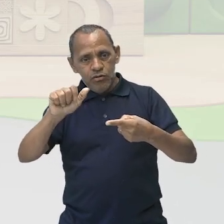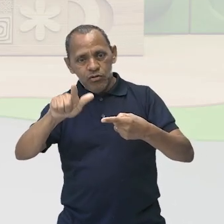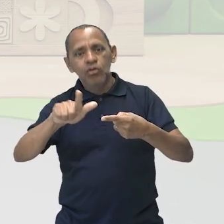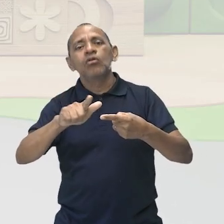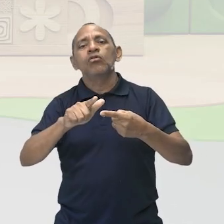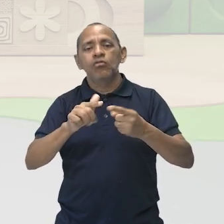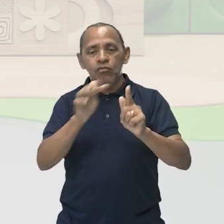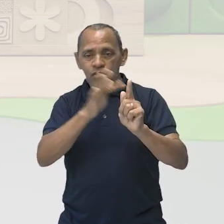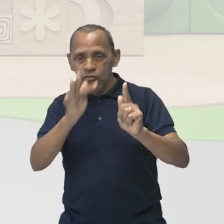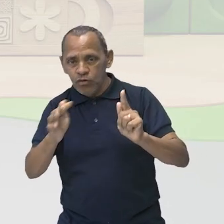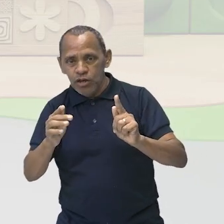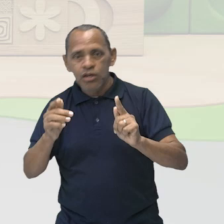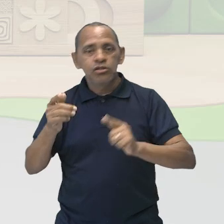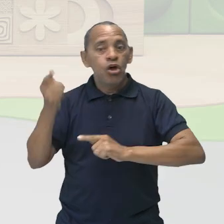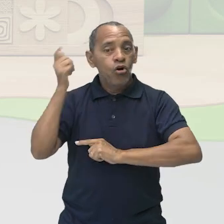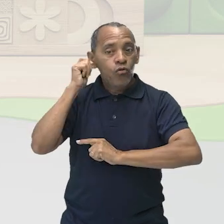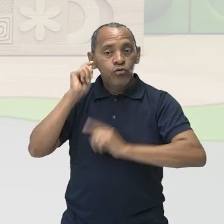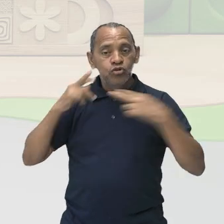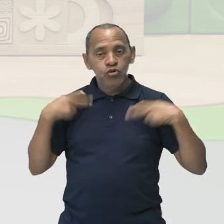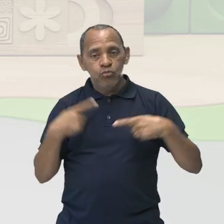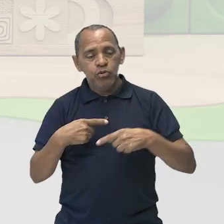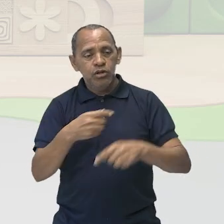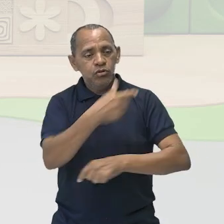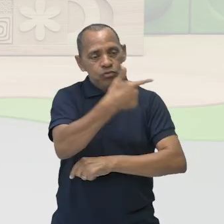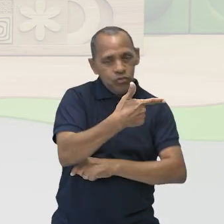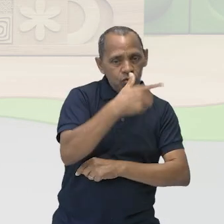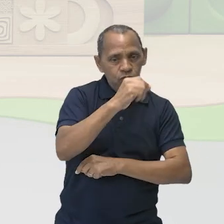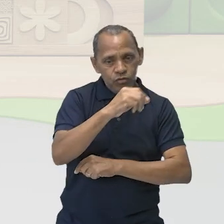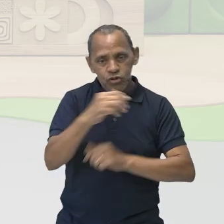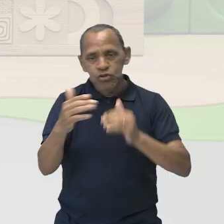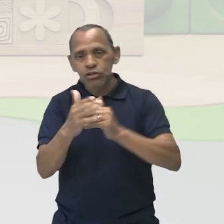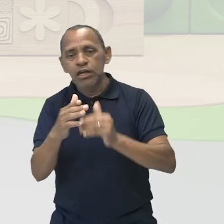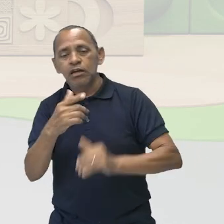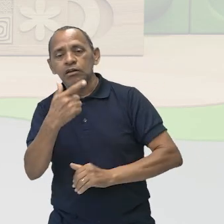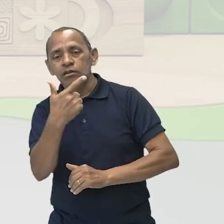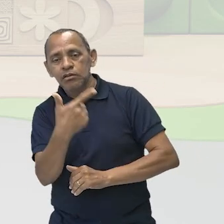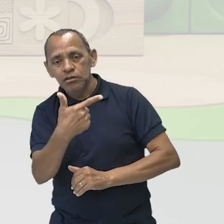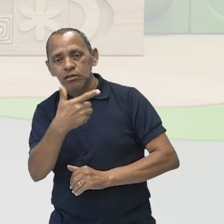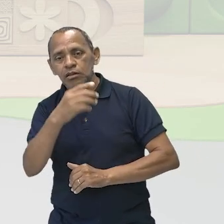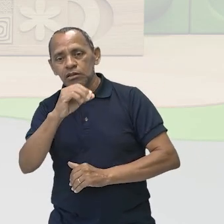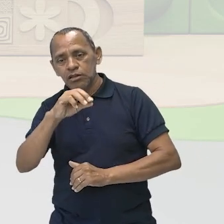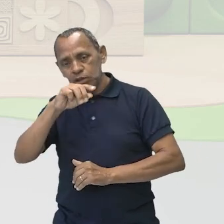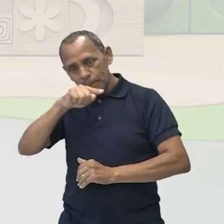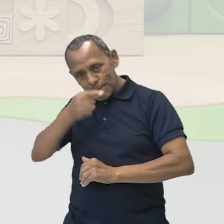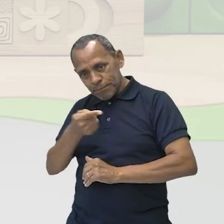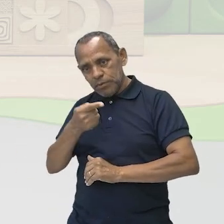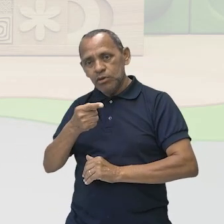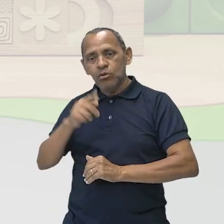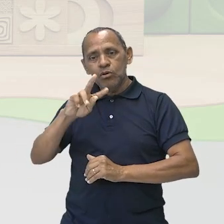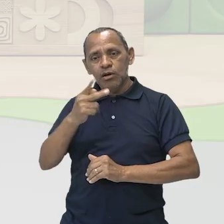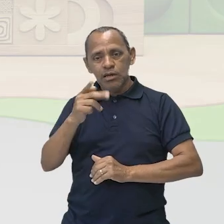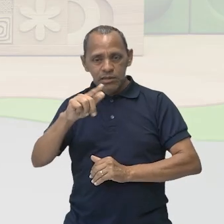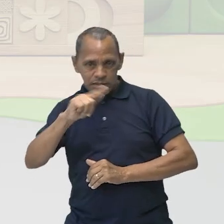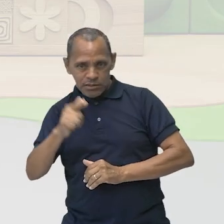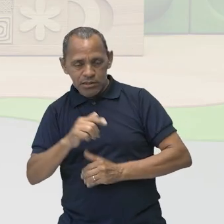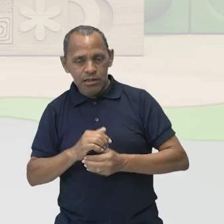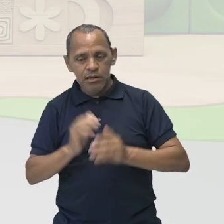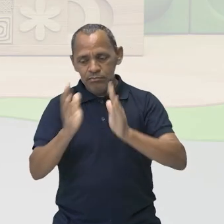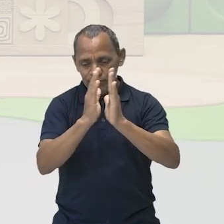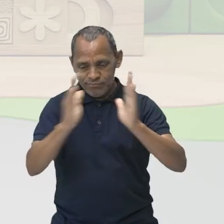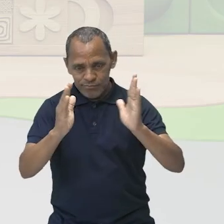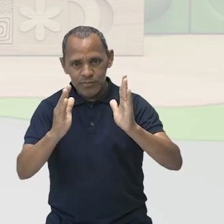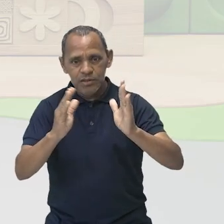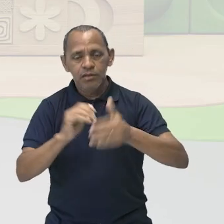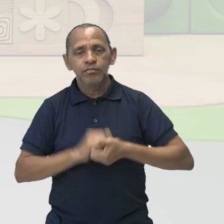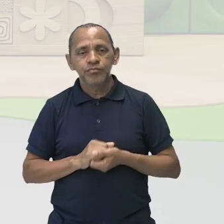humanos conseguem captar, está entre 20 Hz e 20.000 Hz. Tudo que está acima de 20.000 Hz é ultrassom e